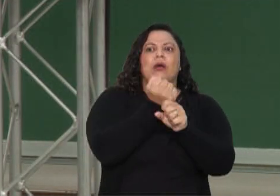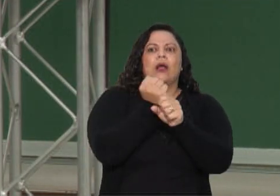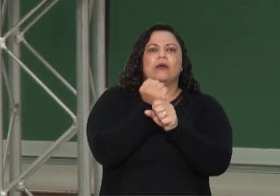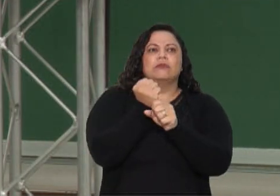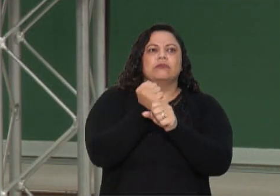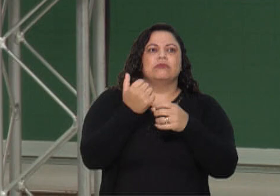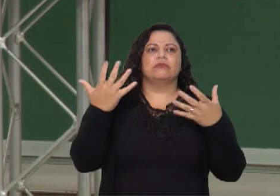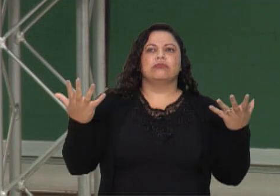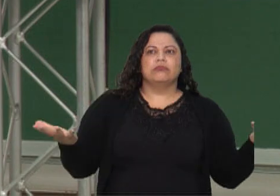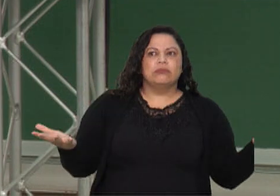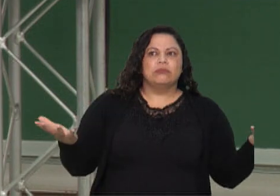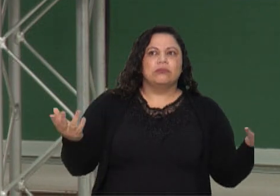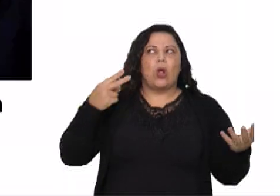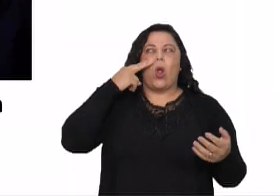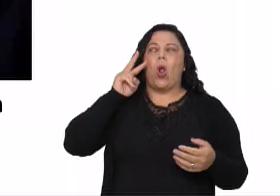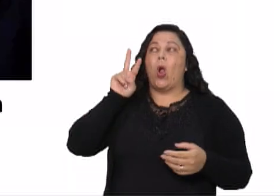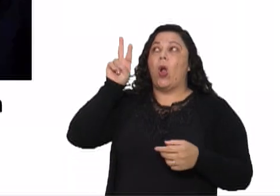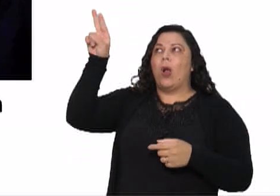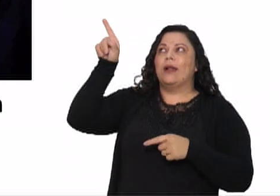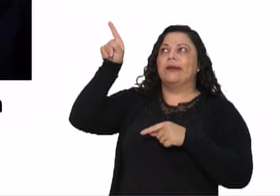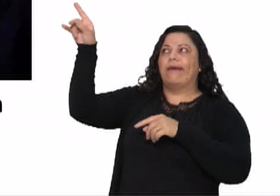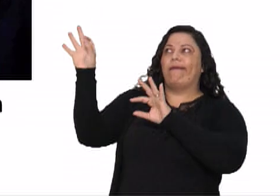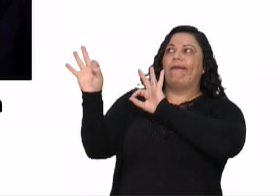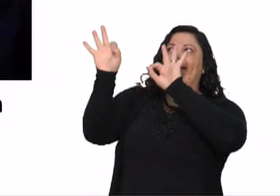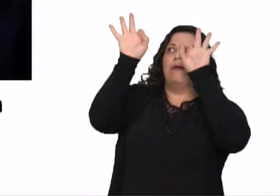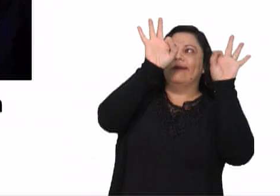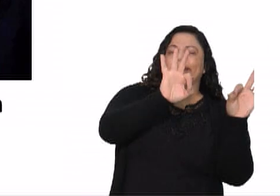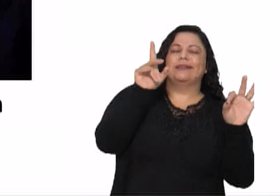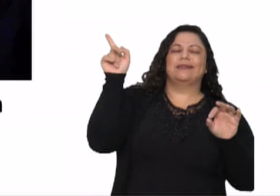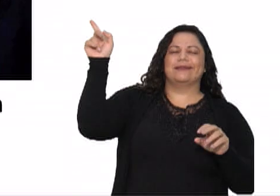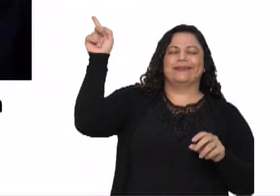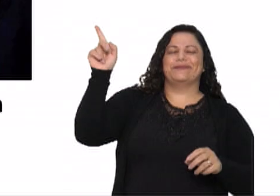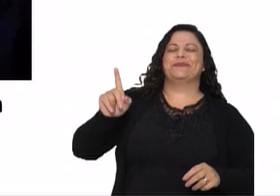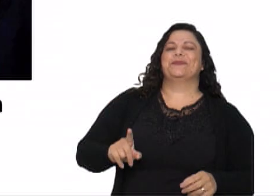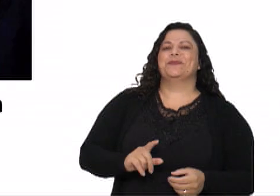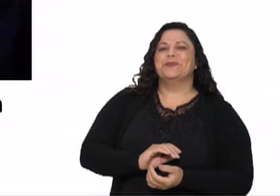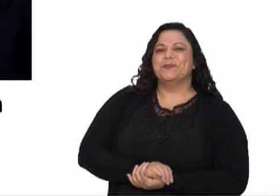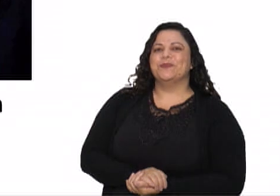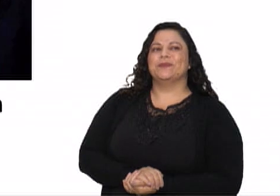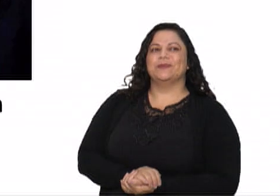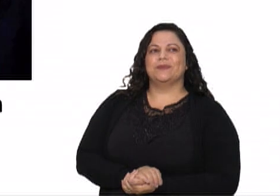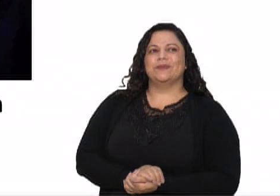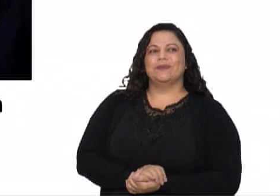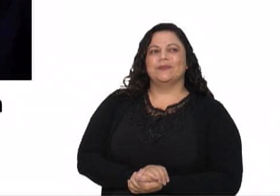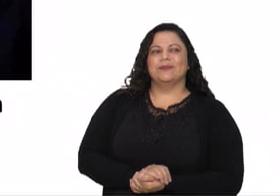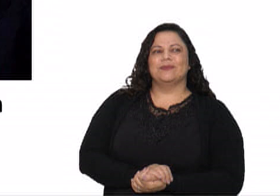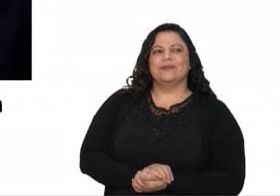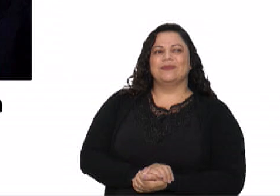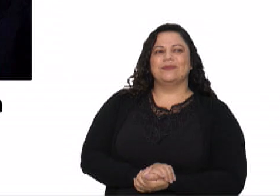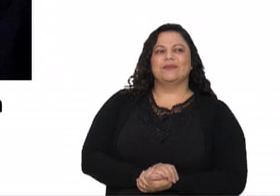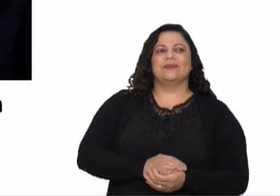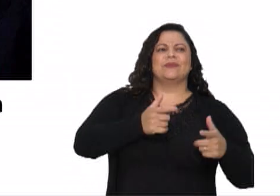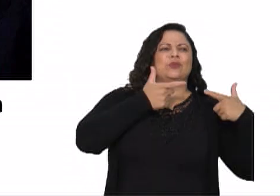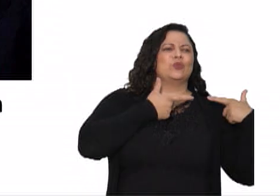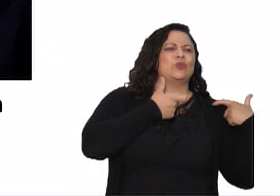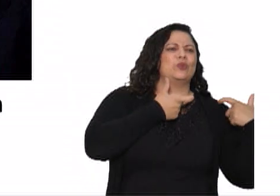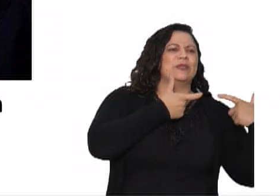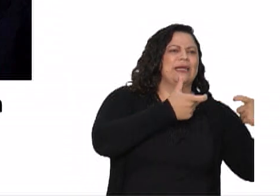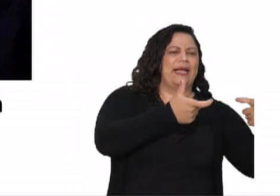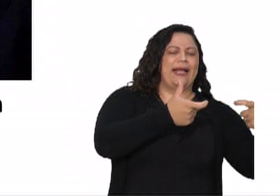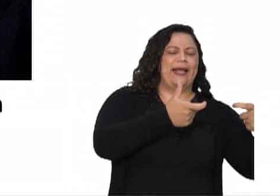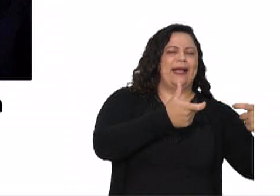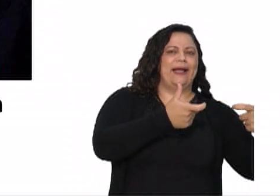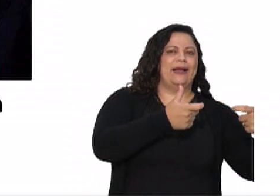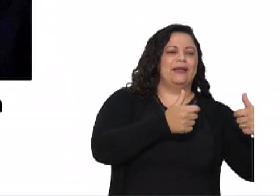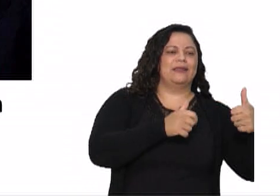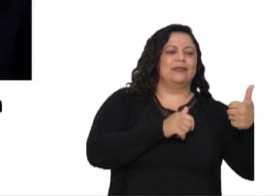anos. Dá uma olhadinha no tamanho dos painéis. Tanto o Guerra quanto o Paz medem aí